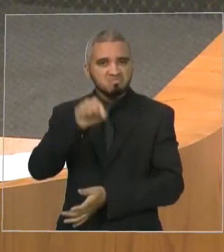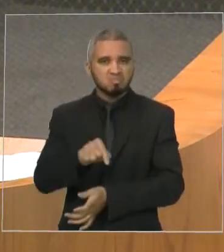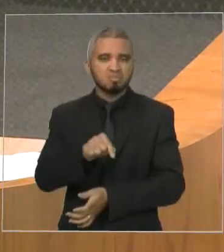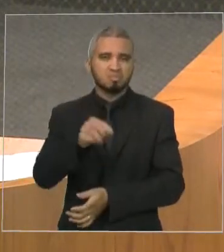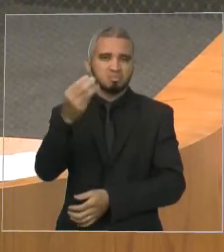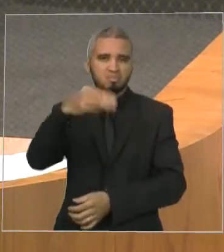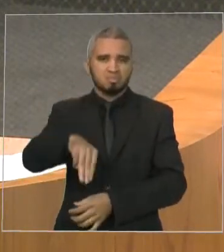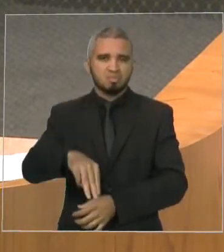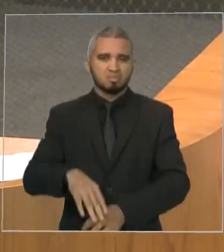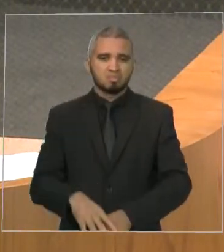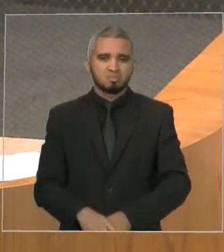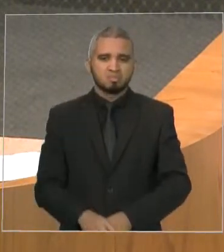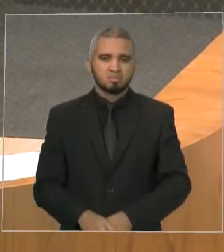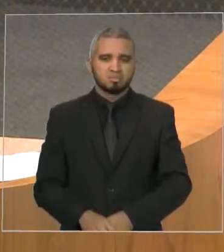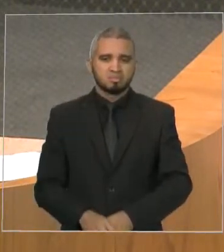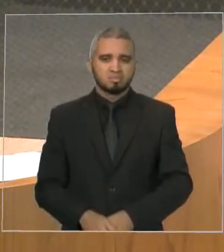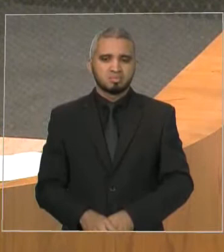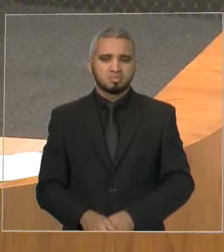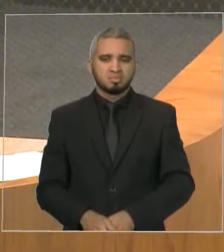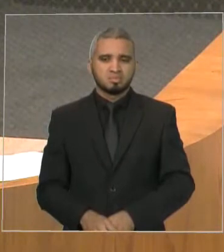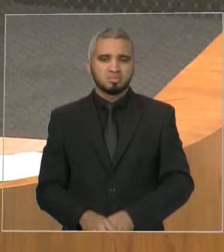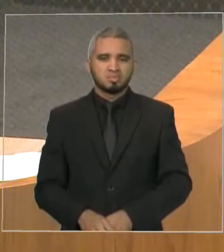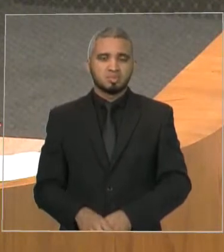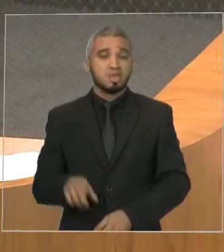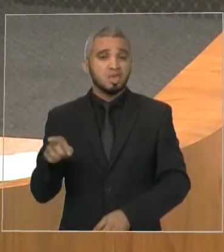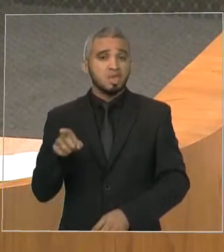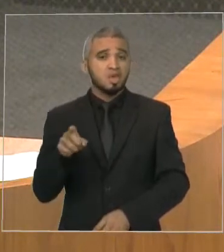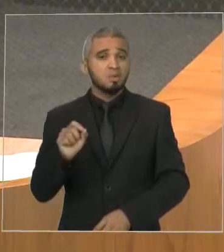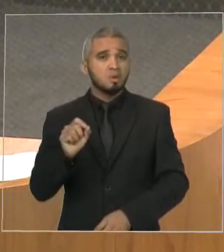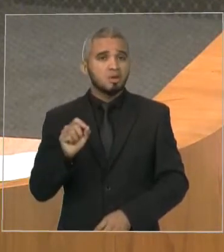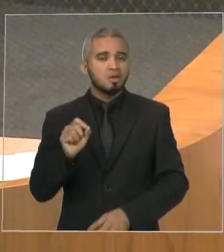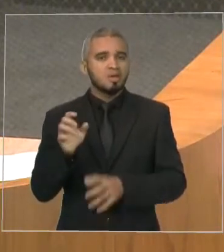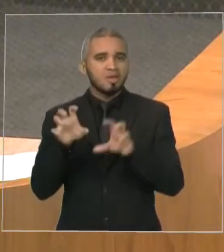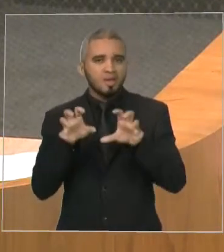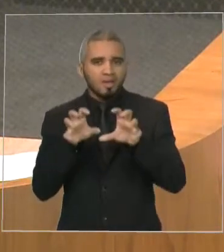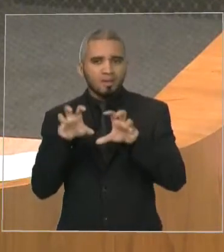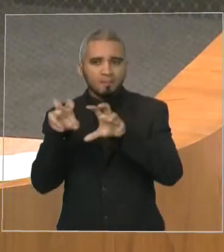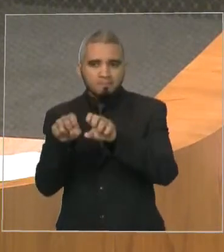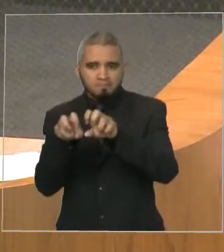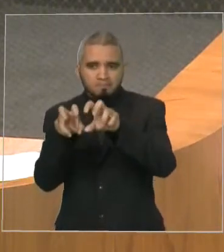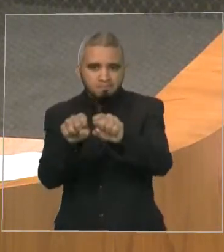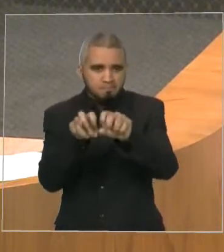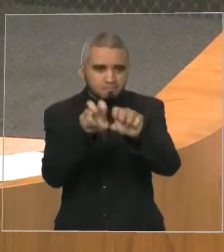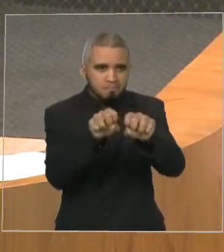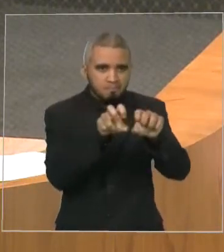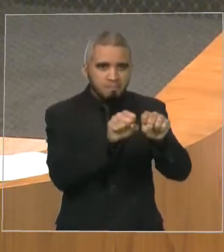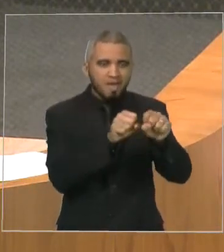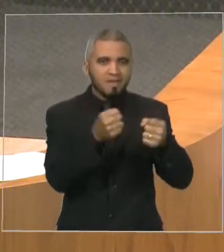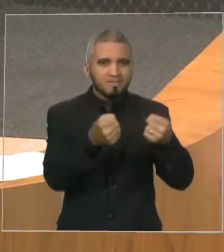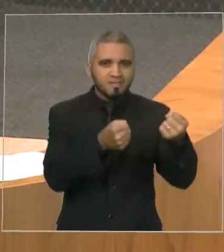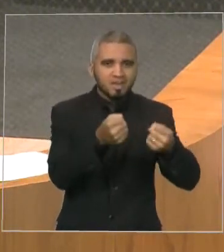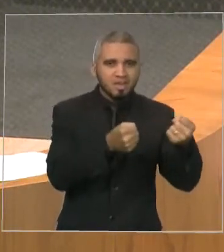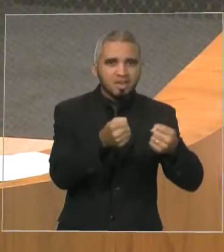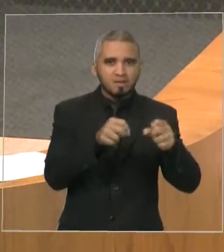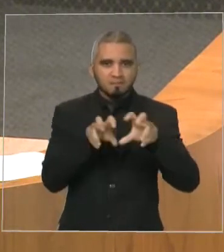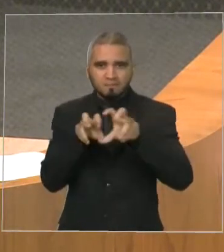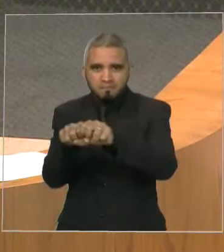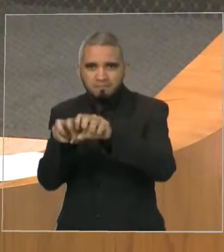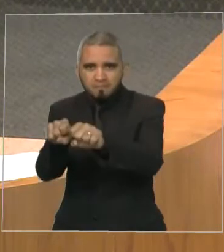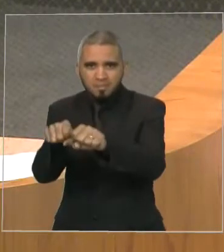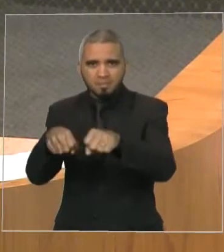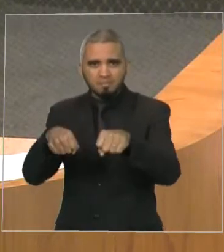Achou de tomar os veículos dos desempregados desesperados,